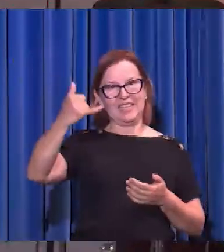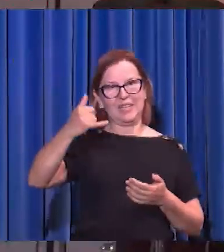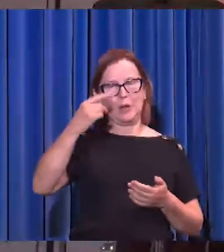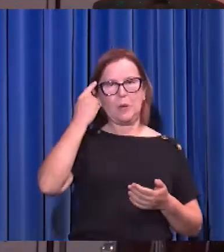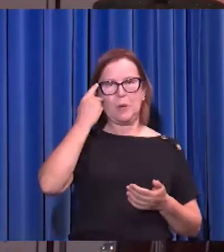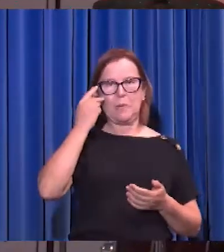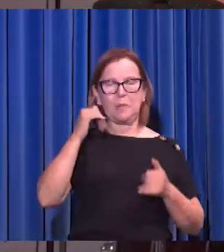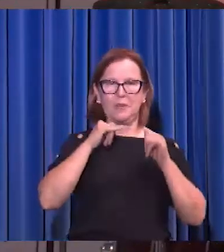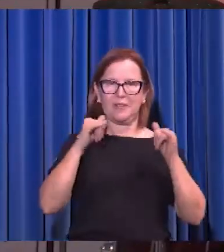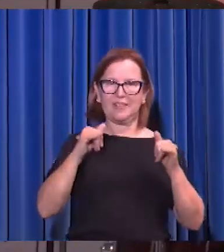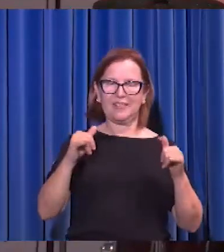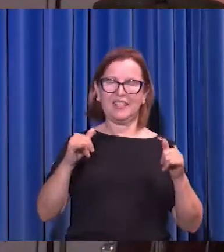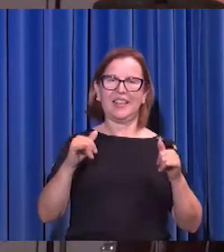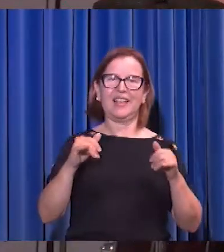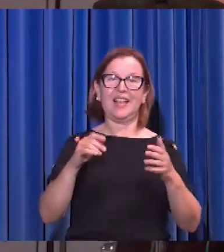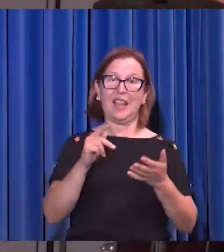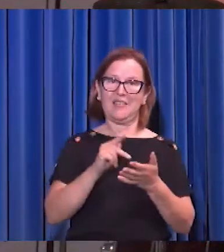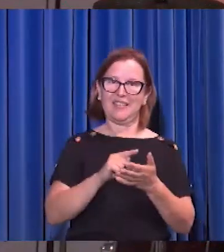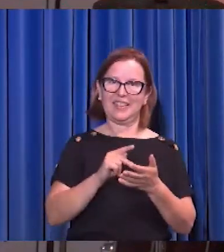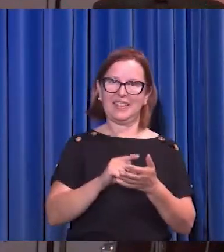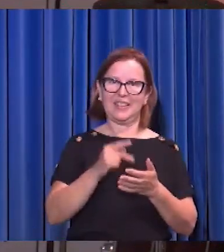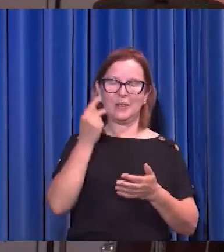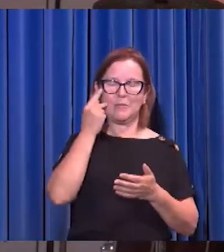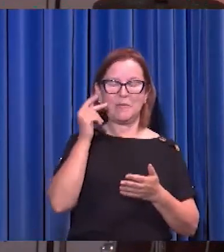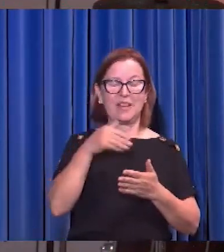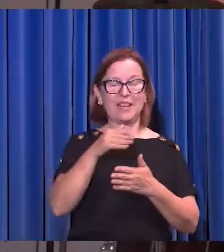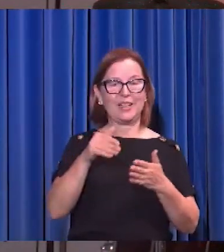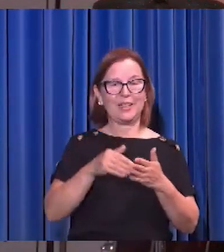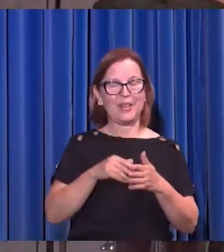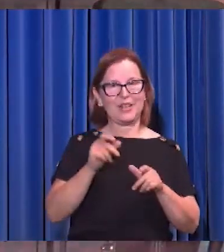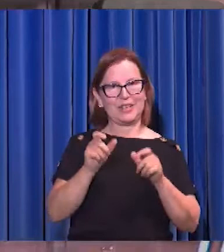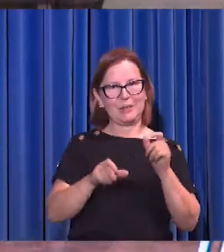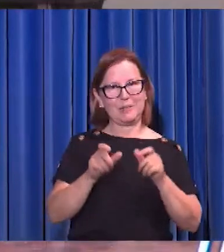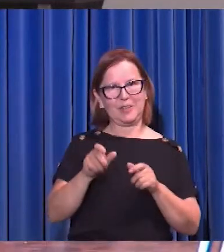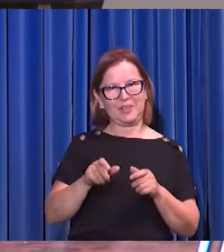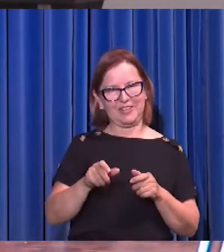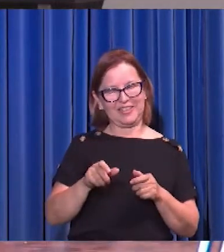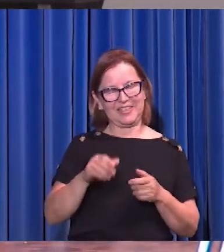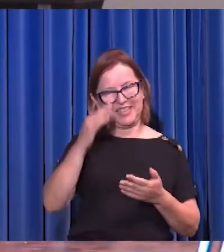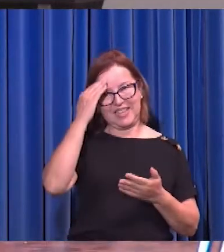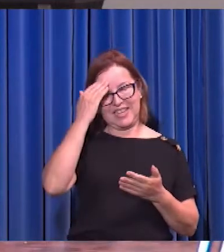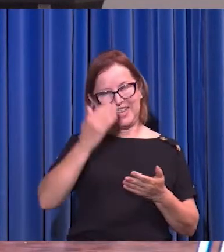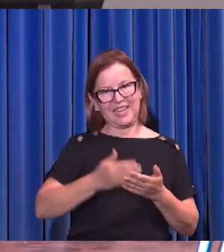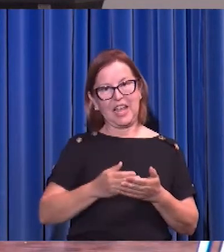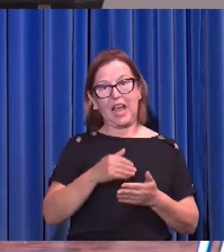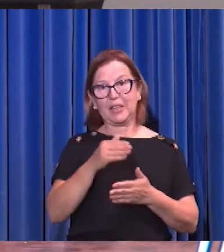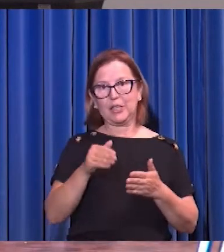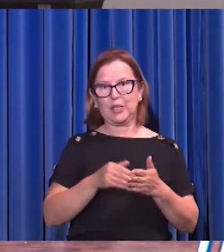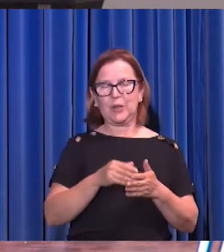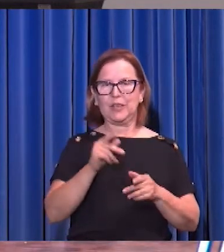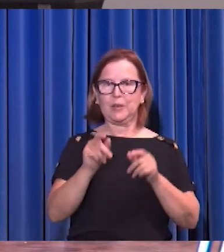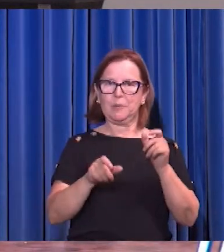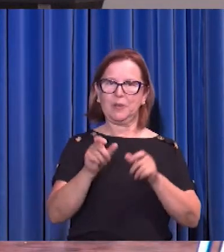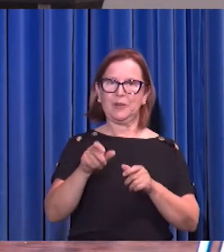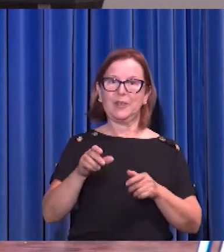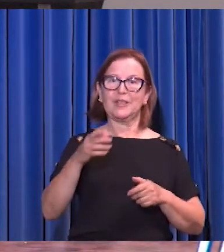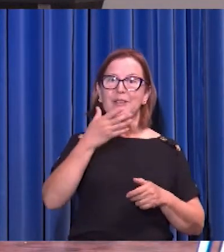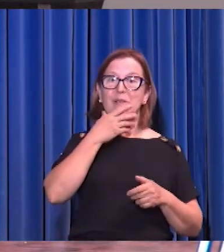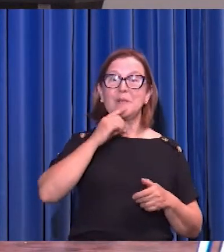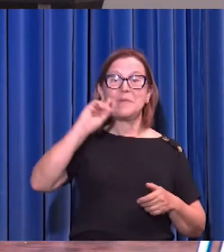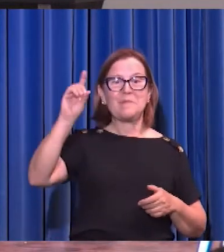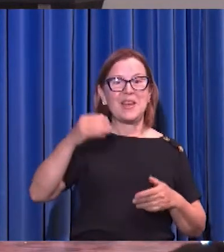comunicar a verdade a todos aqueles que nele creem, ou a todos aqueles que o Pai os deu a